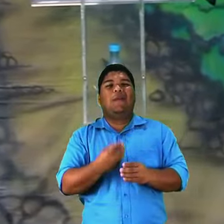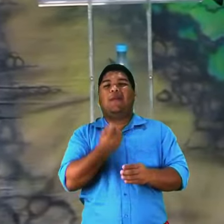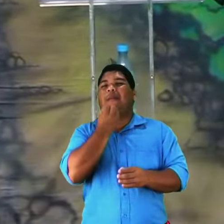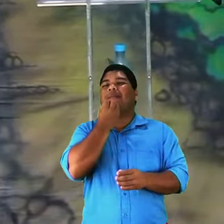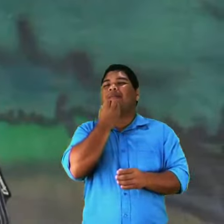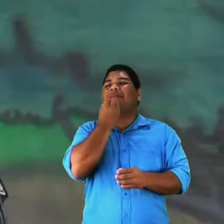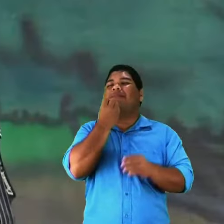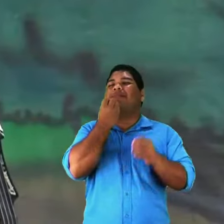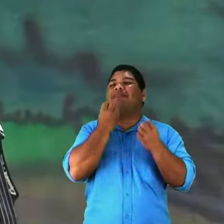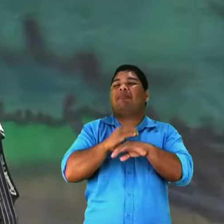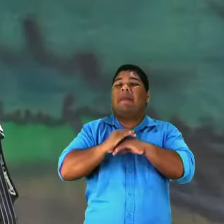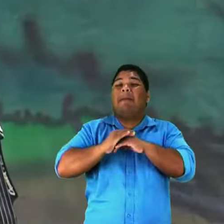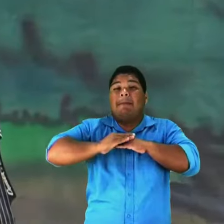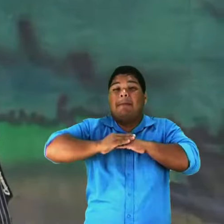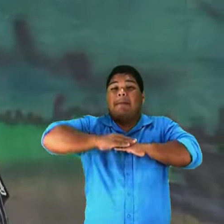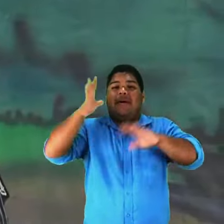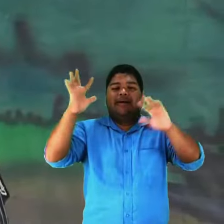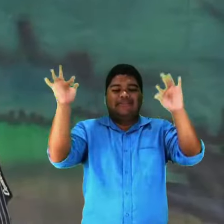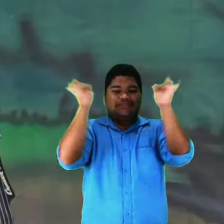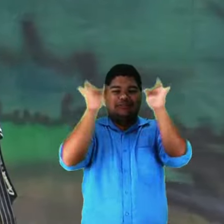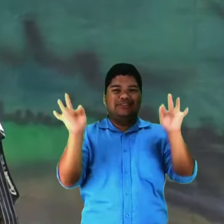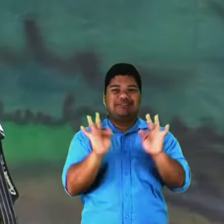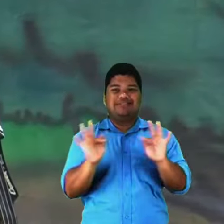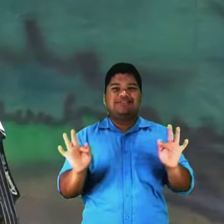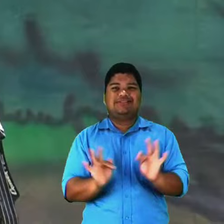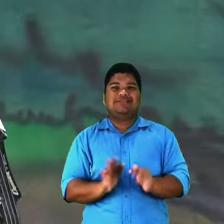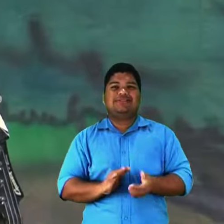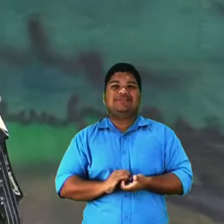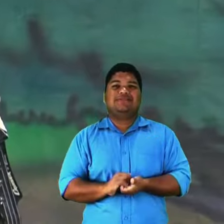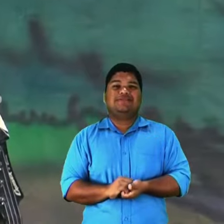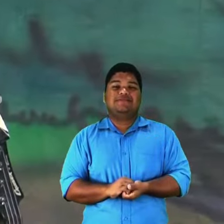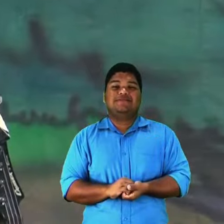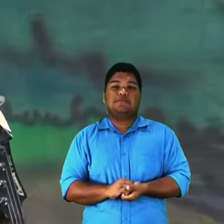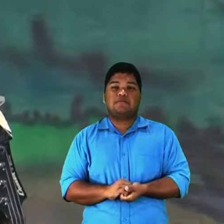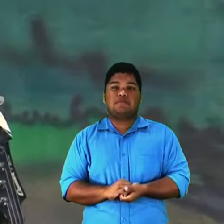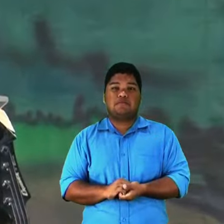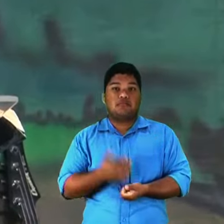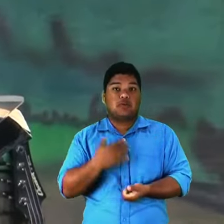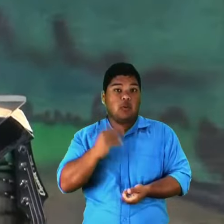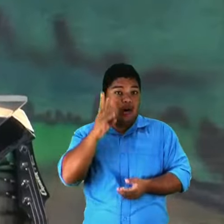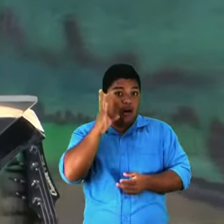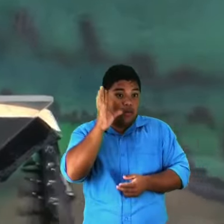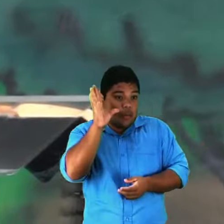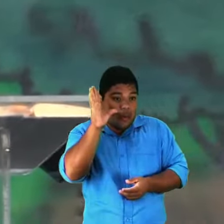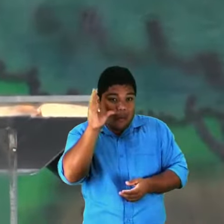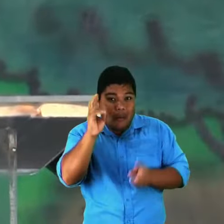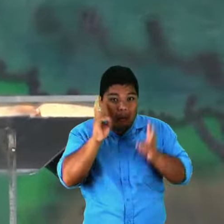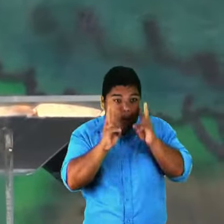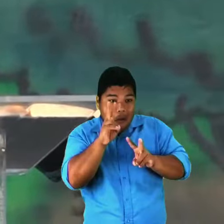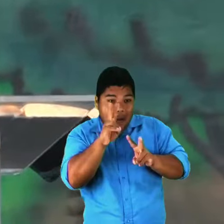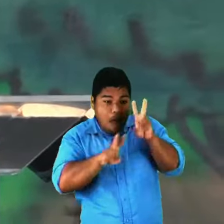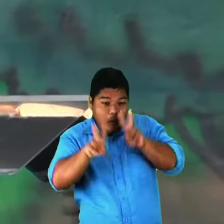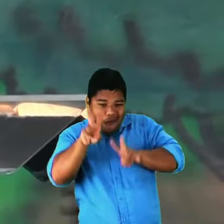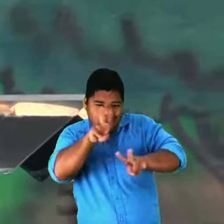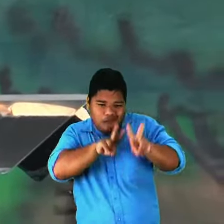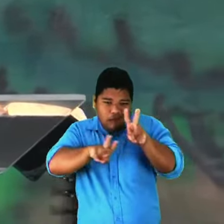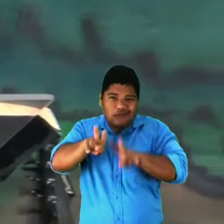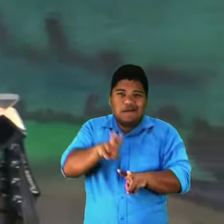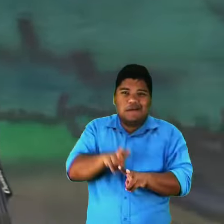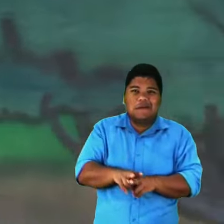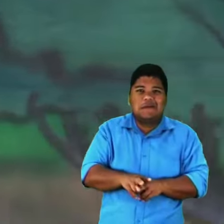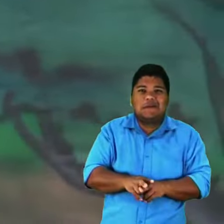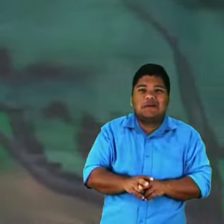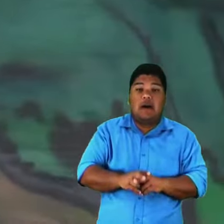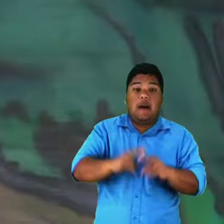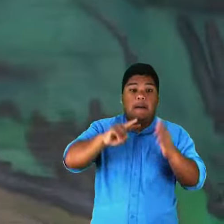bem-aventuranças. Apesar de que, quando olha ali a palavra que foi traduzida como